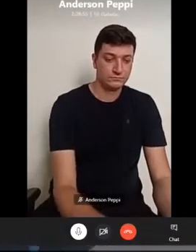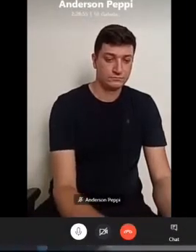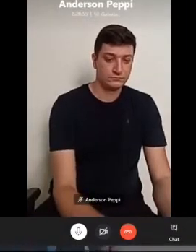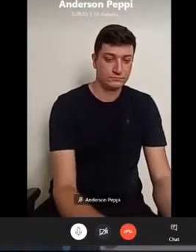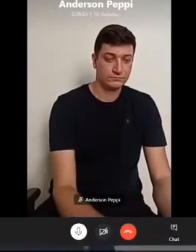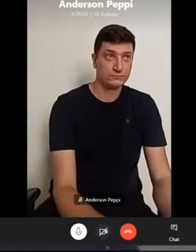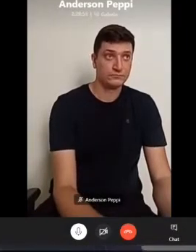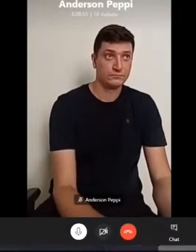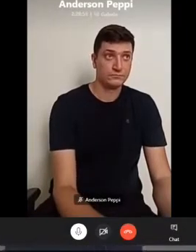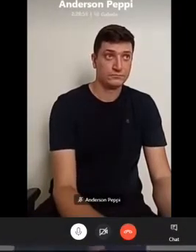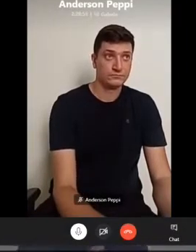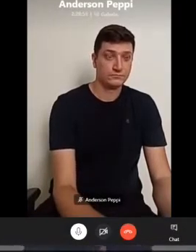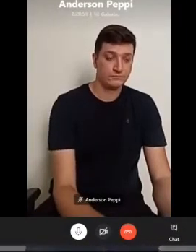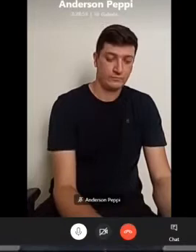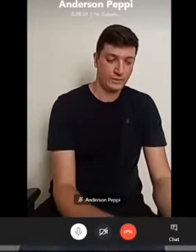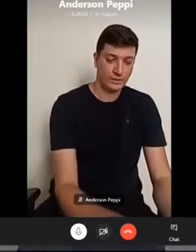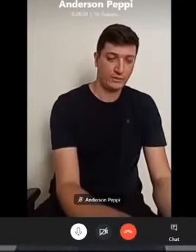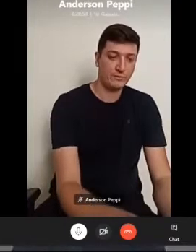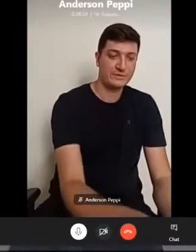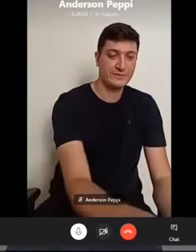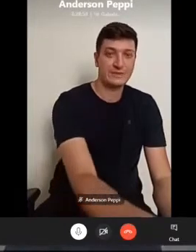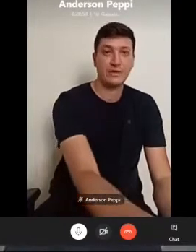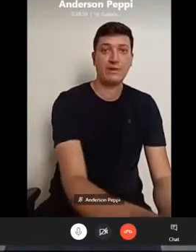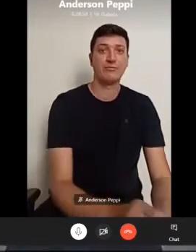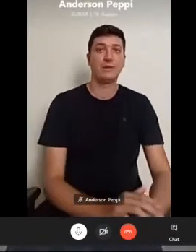Eu vou precisar de outra célula.